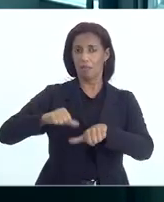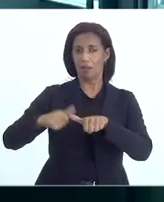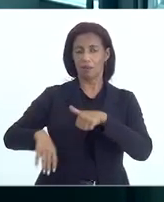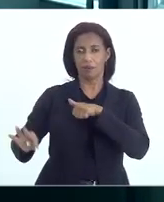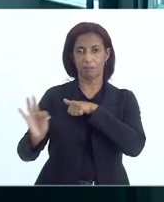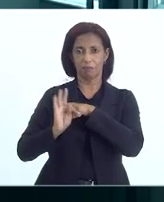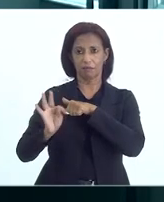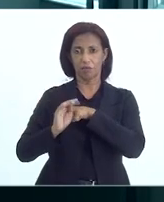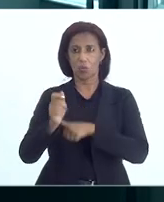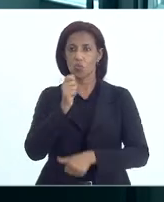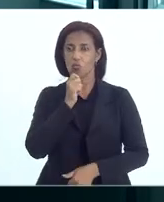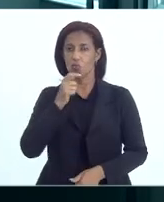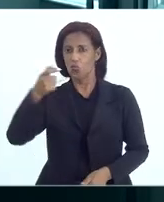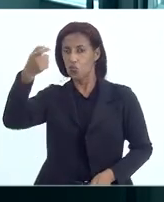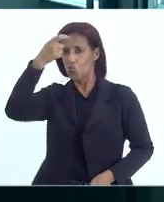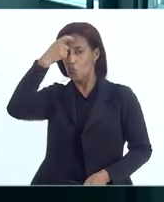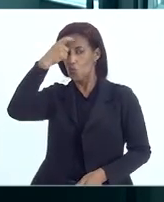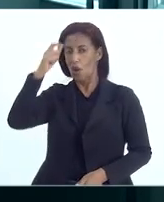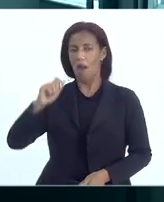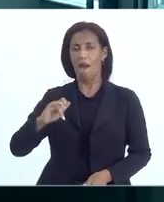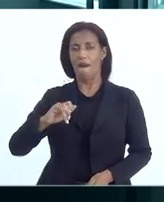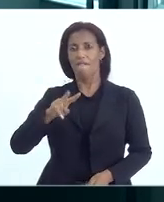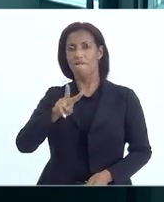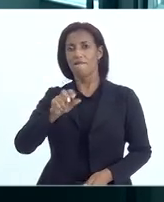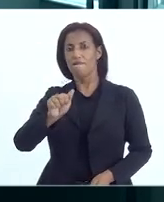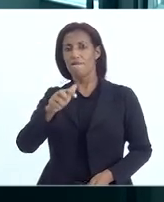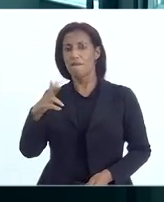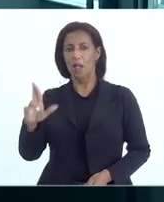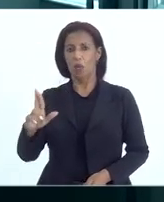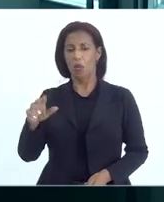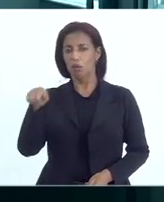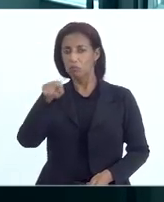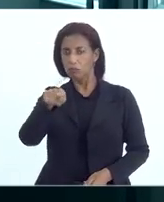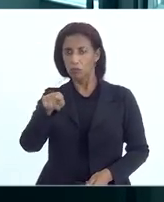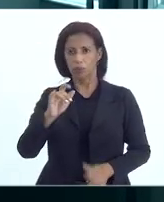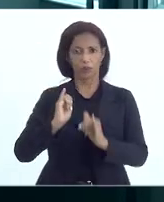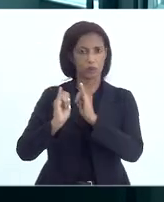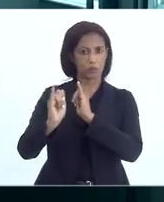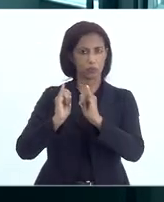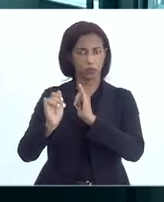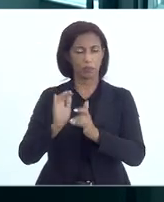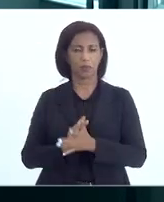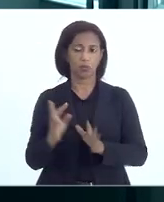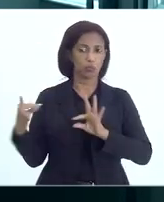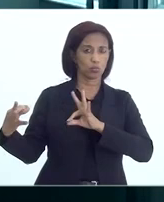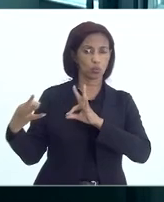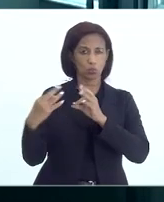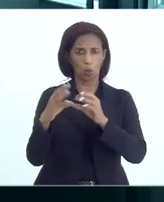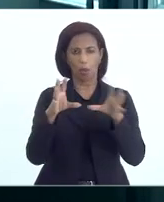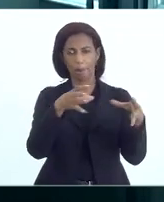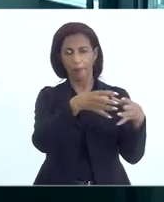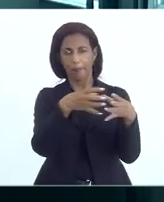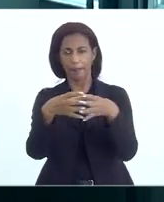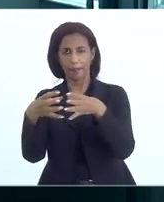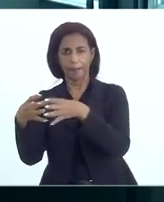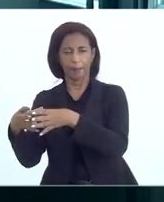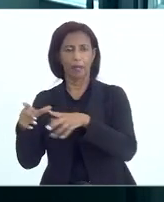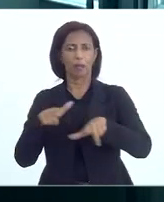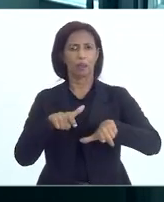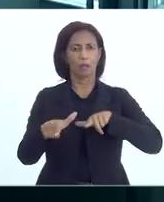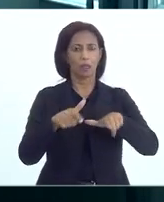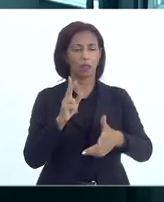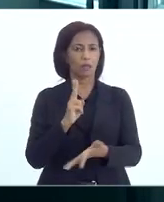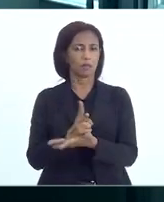técnica eu não tenho juízo de valor sobre os dados que estão aqui tá nós atendemos todos os grupos